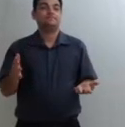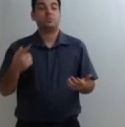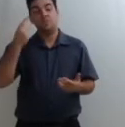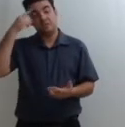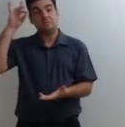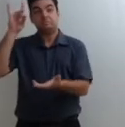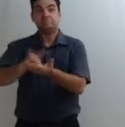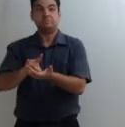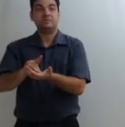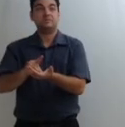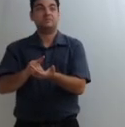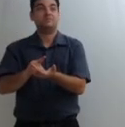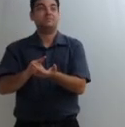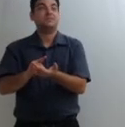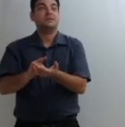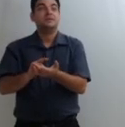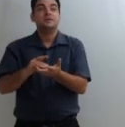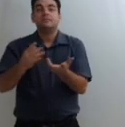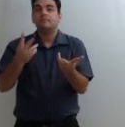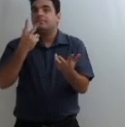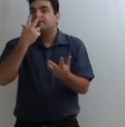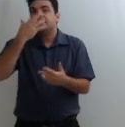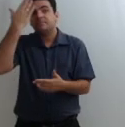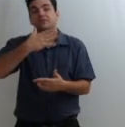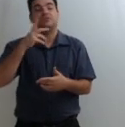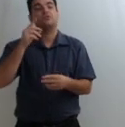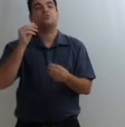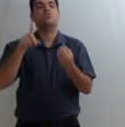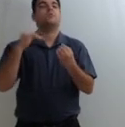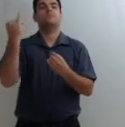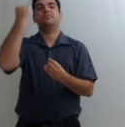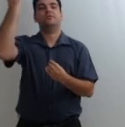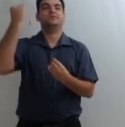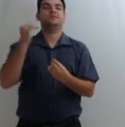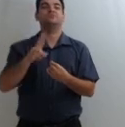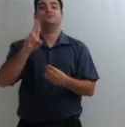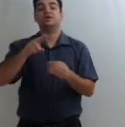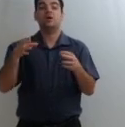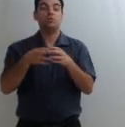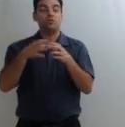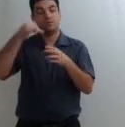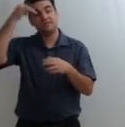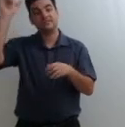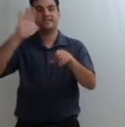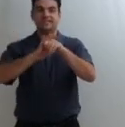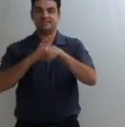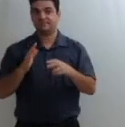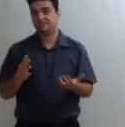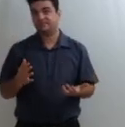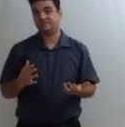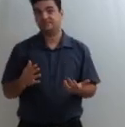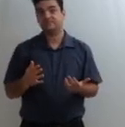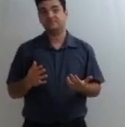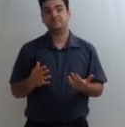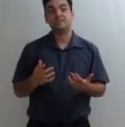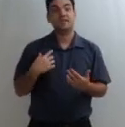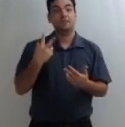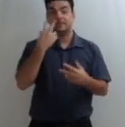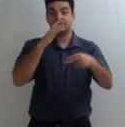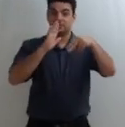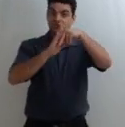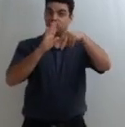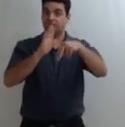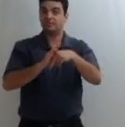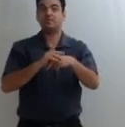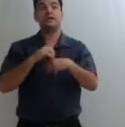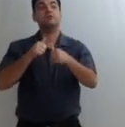caso que demonstra muito bem a importância da sua utilidade. Por quê? porque ela é uma norma que visa preservar